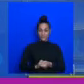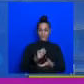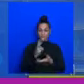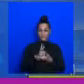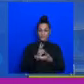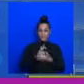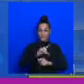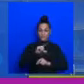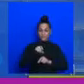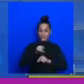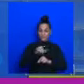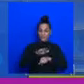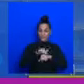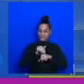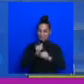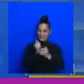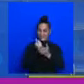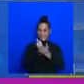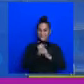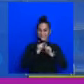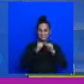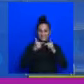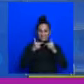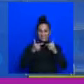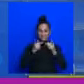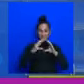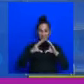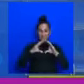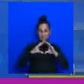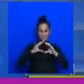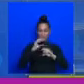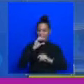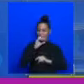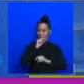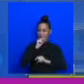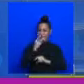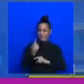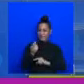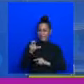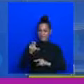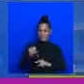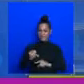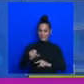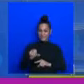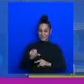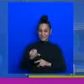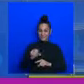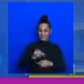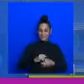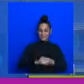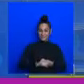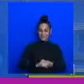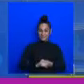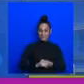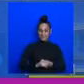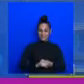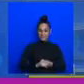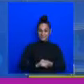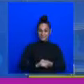Vamos seguir sorteando. Você chamando, a sorte chegando. Bola laranja, 19. Laranja, número